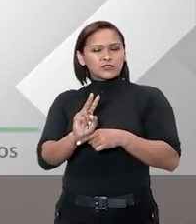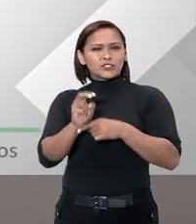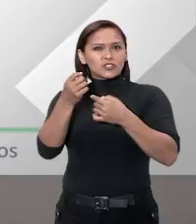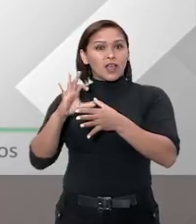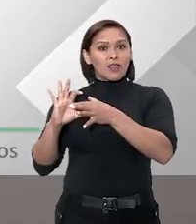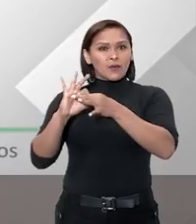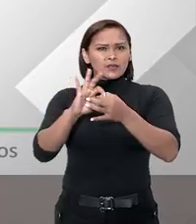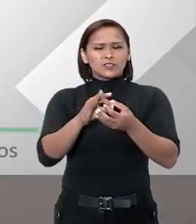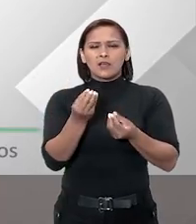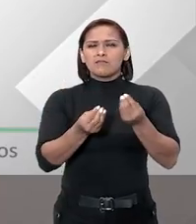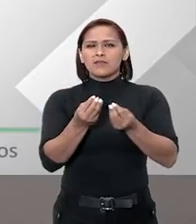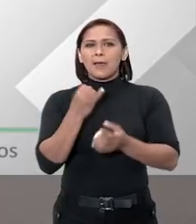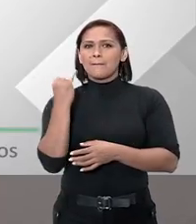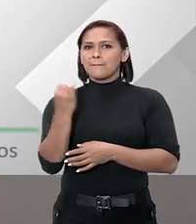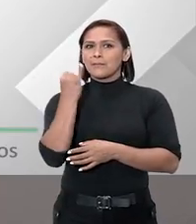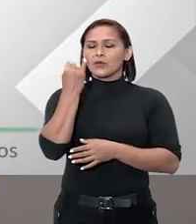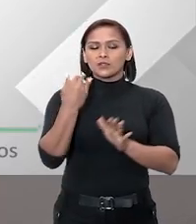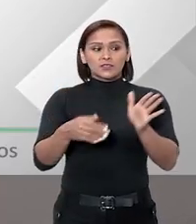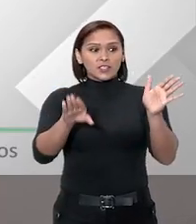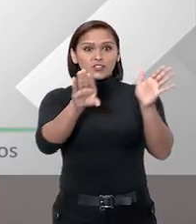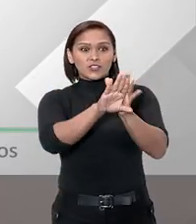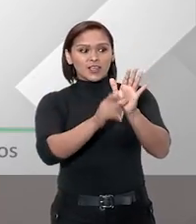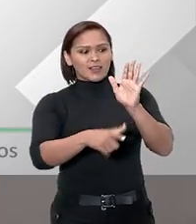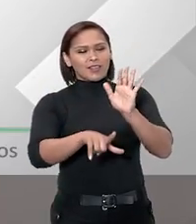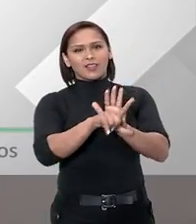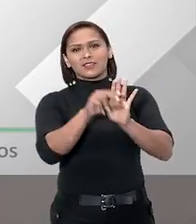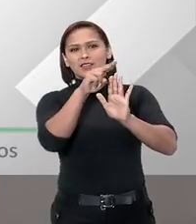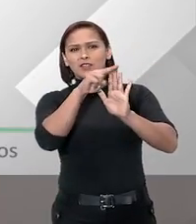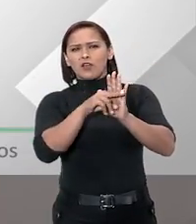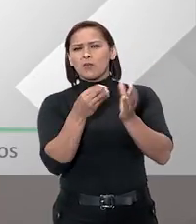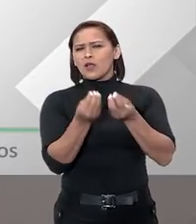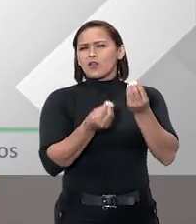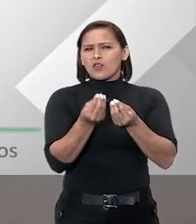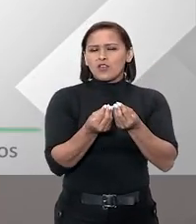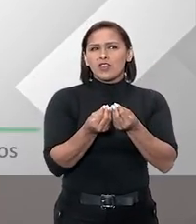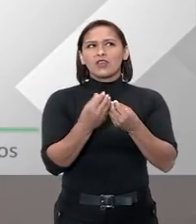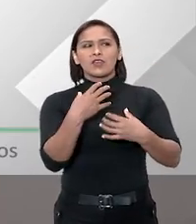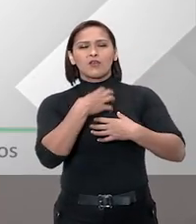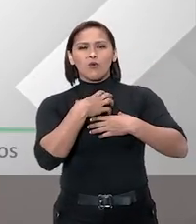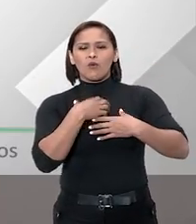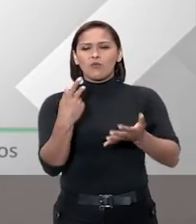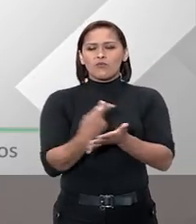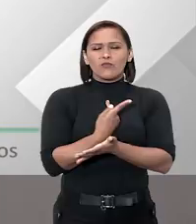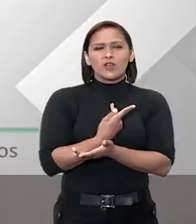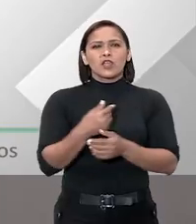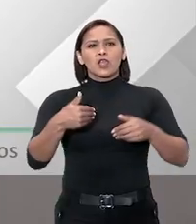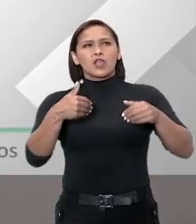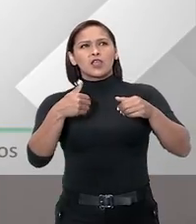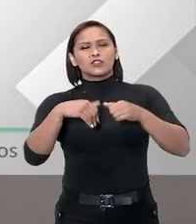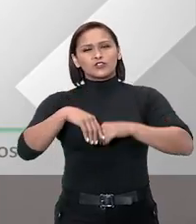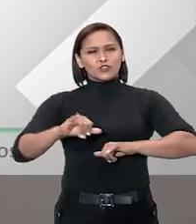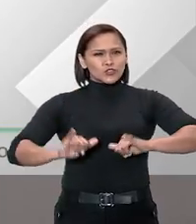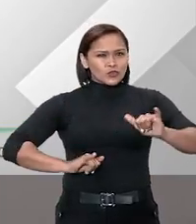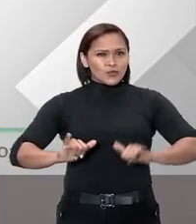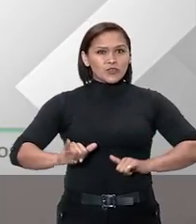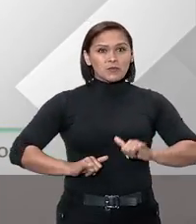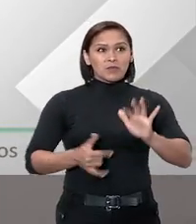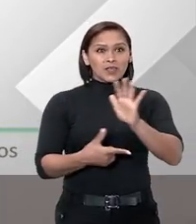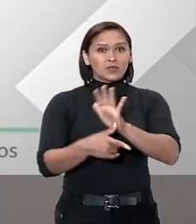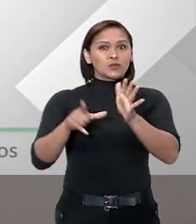a contextualizar a importância da chegada dessa norma. Que tipo de situações de sofrimento continuado